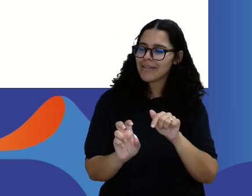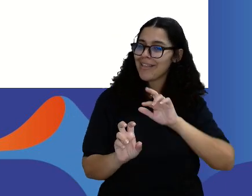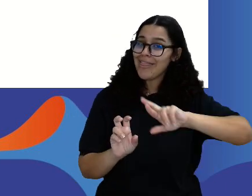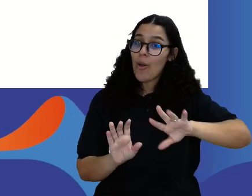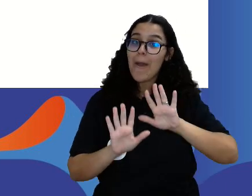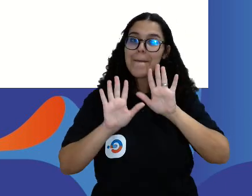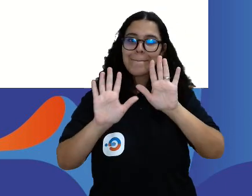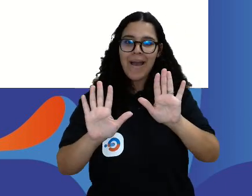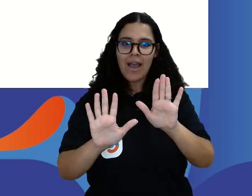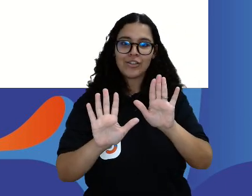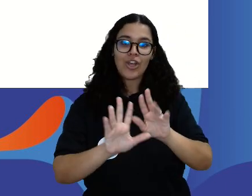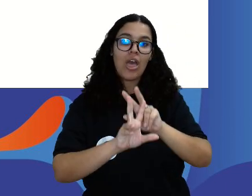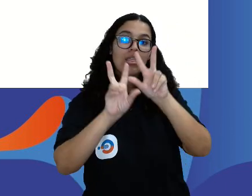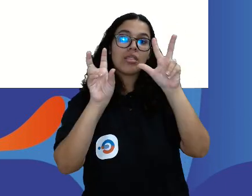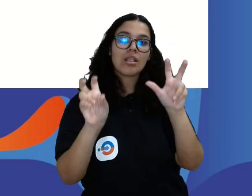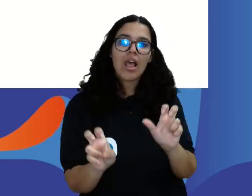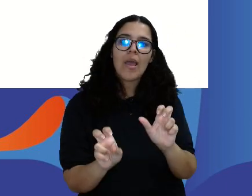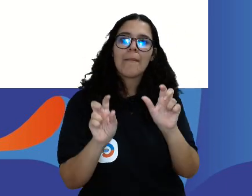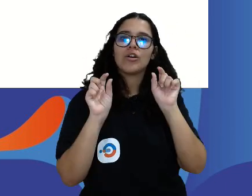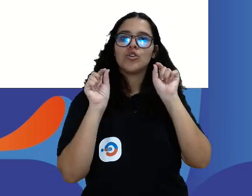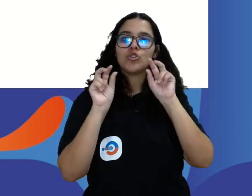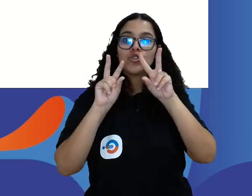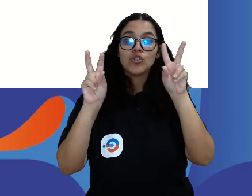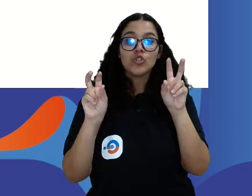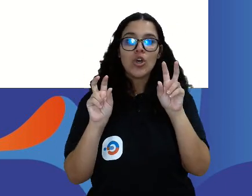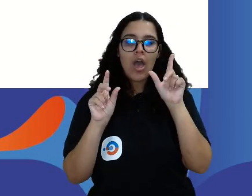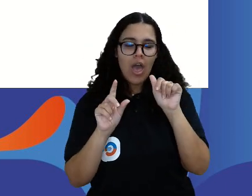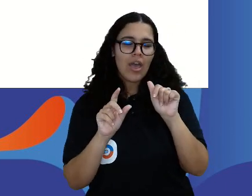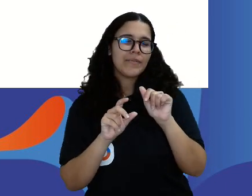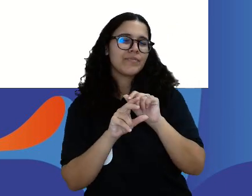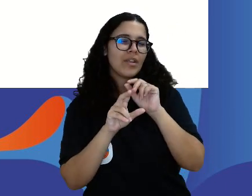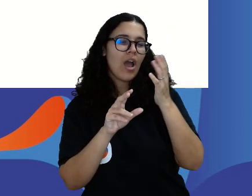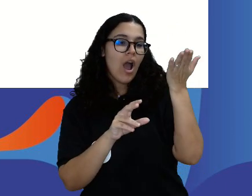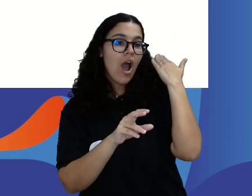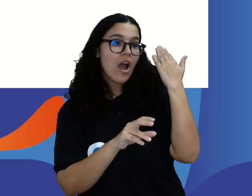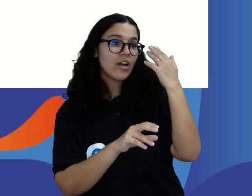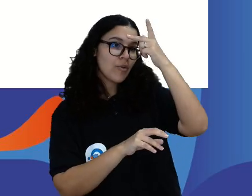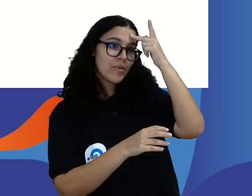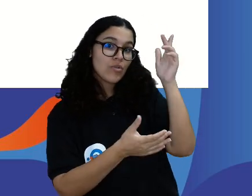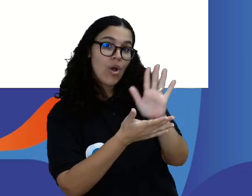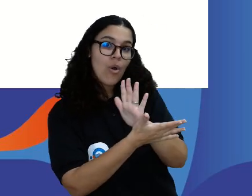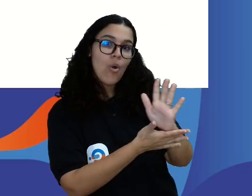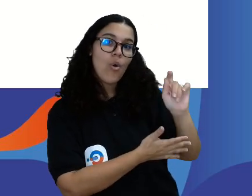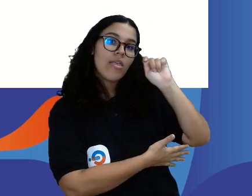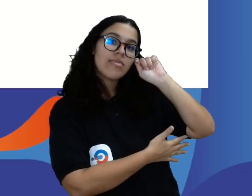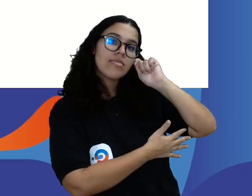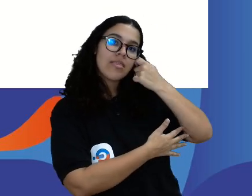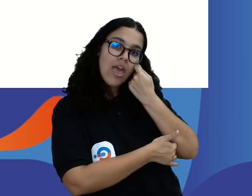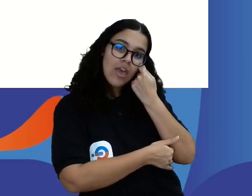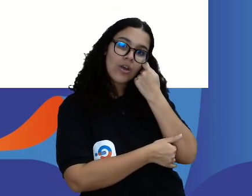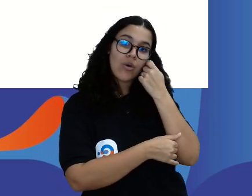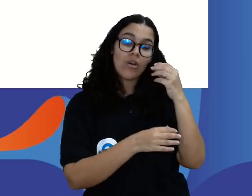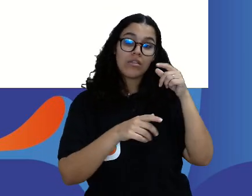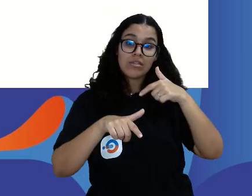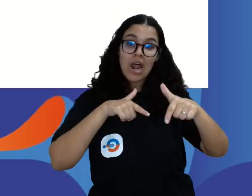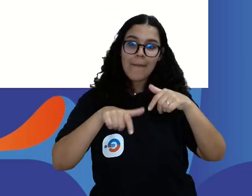tema onde alguns negros que serviam a Marinha Brasileira, eles se